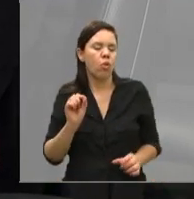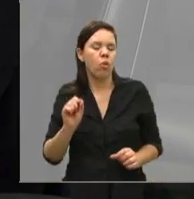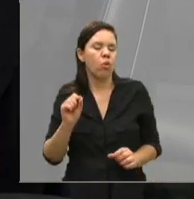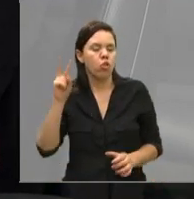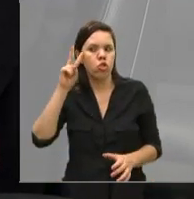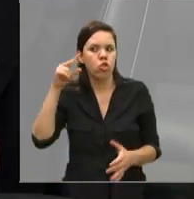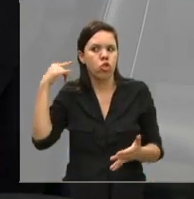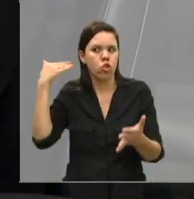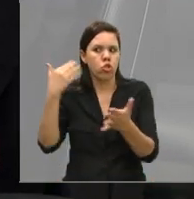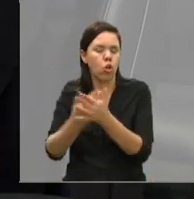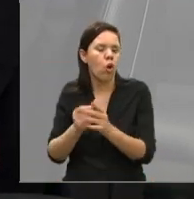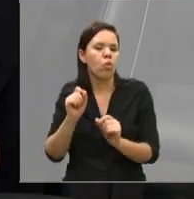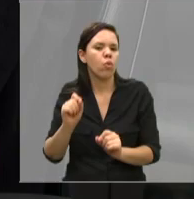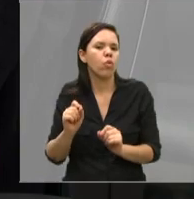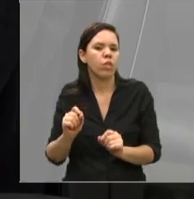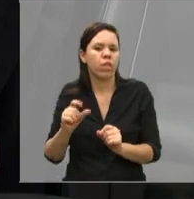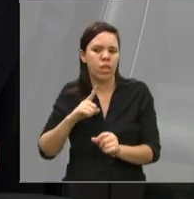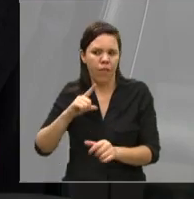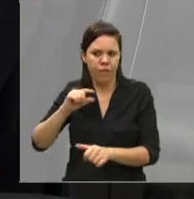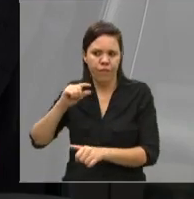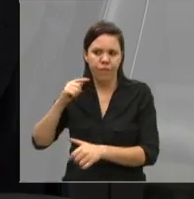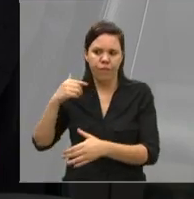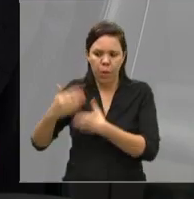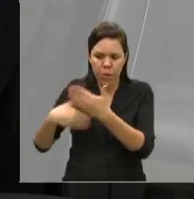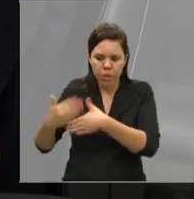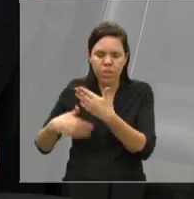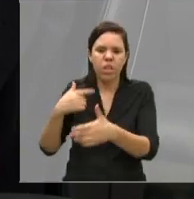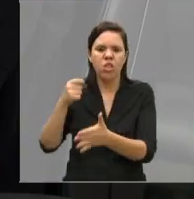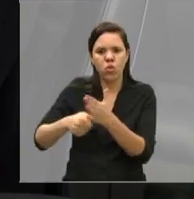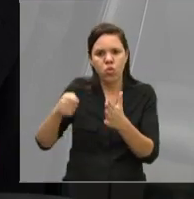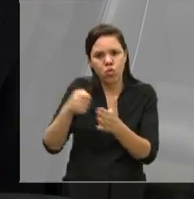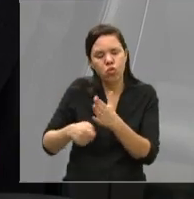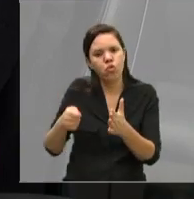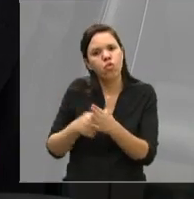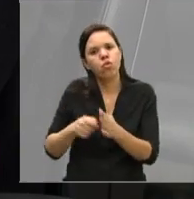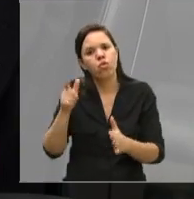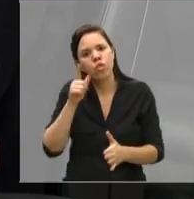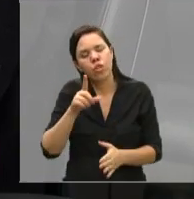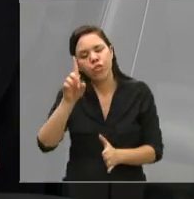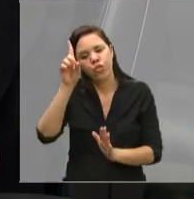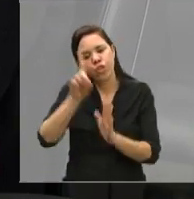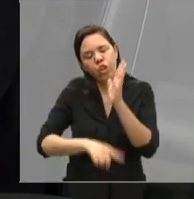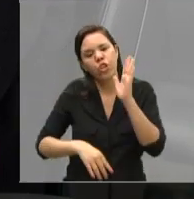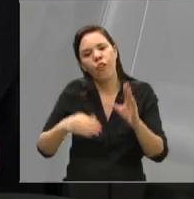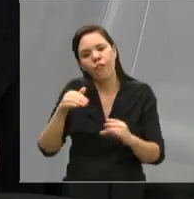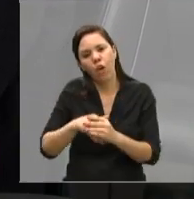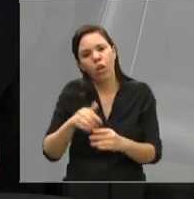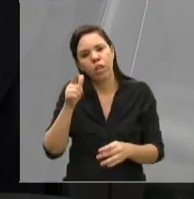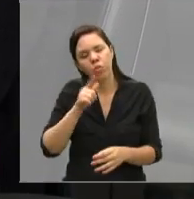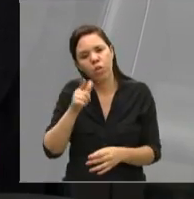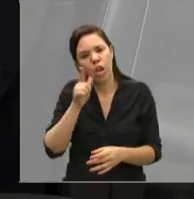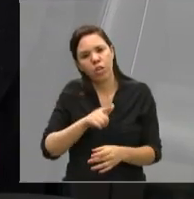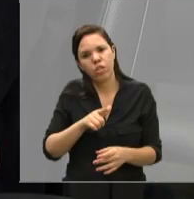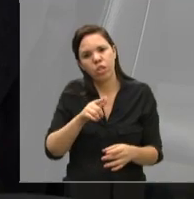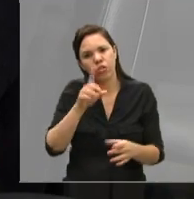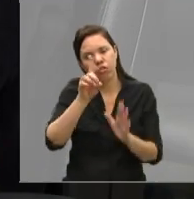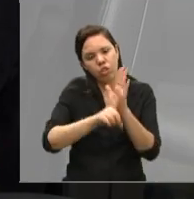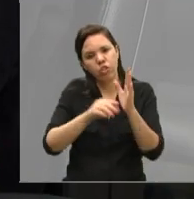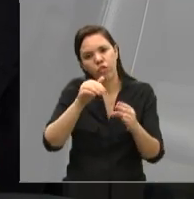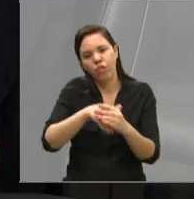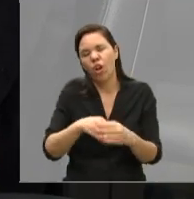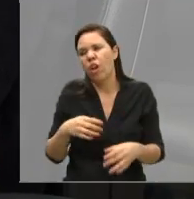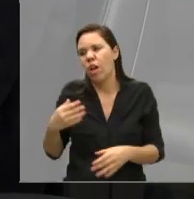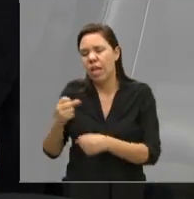antes, né, quer dizer, houve um processo de luta e de conquista pelo direito ao voto, né? As mulheres conquistaram o direito de votar na década